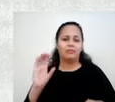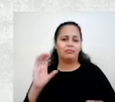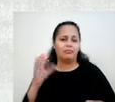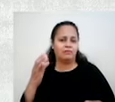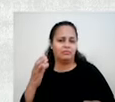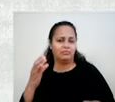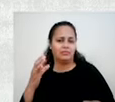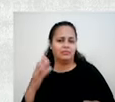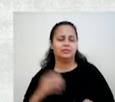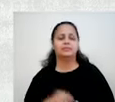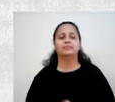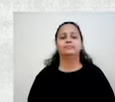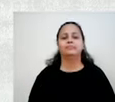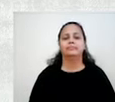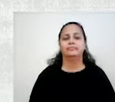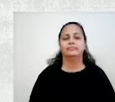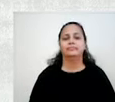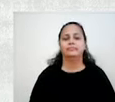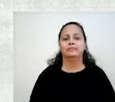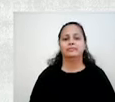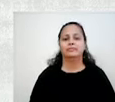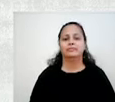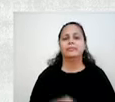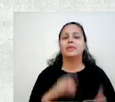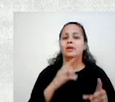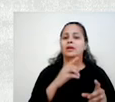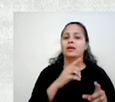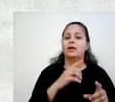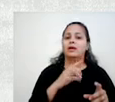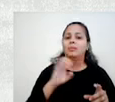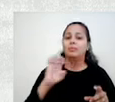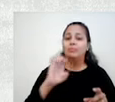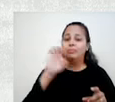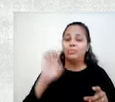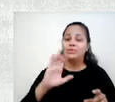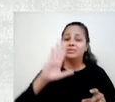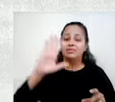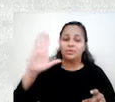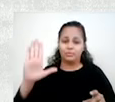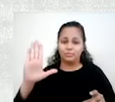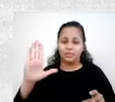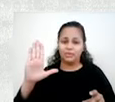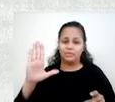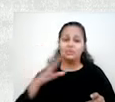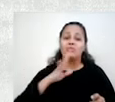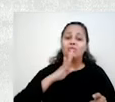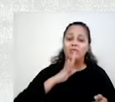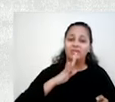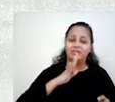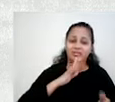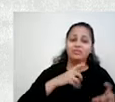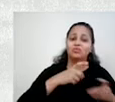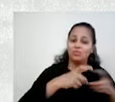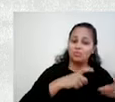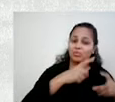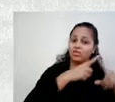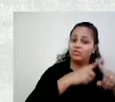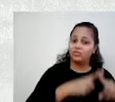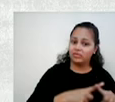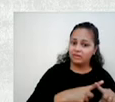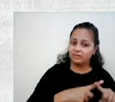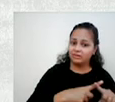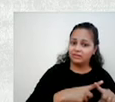esse nome, ok? Então, enquanto para os europeus esse evento histórico ficou conhecido como as